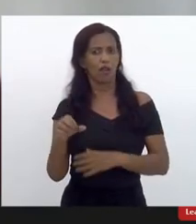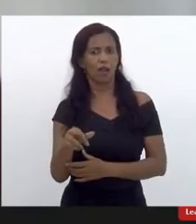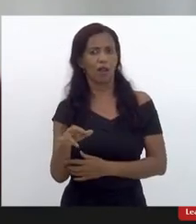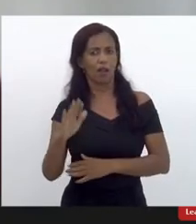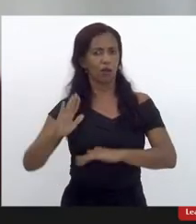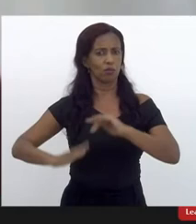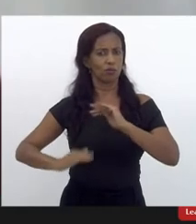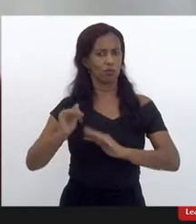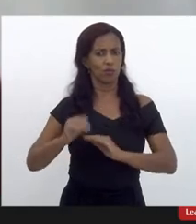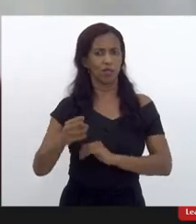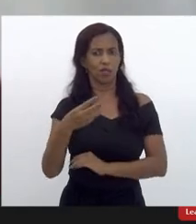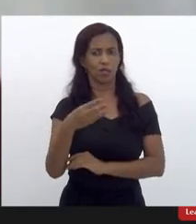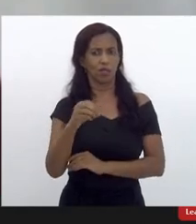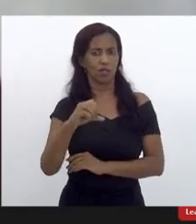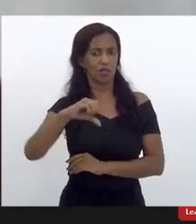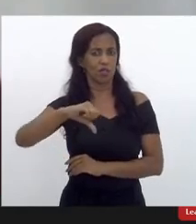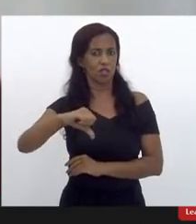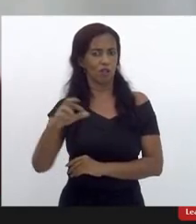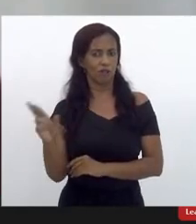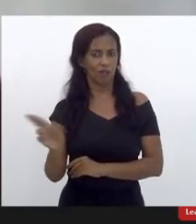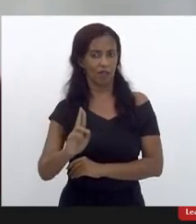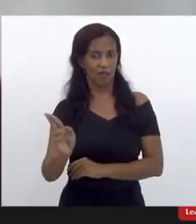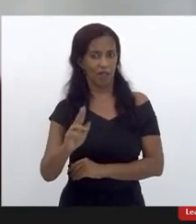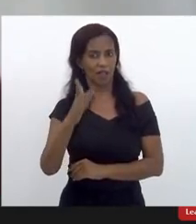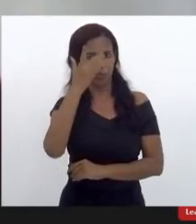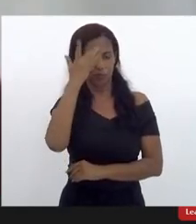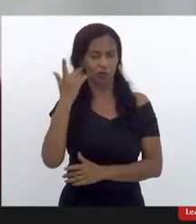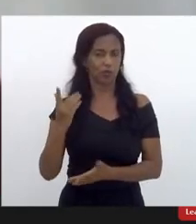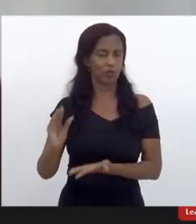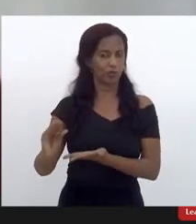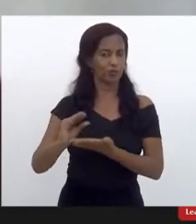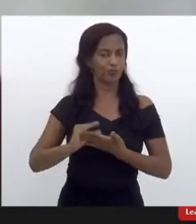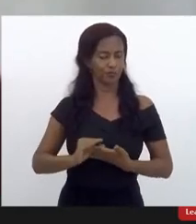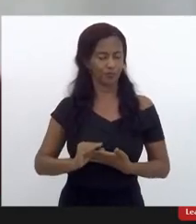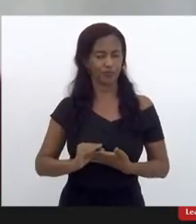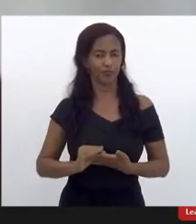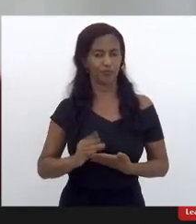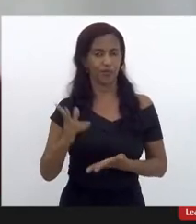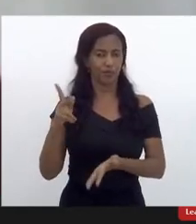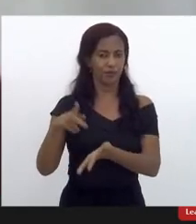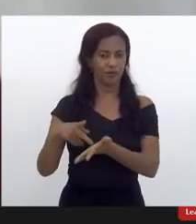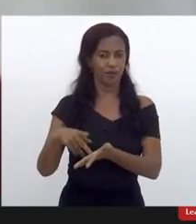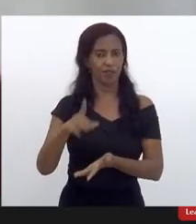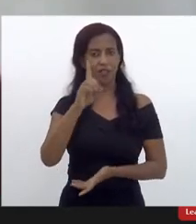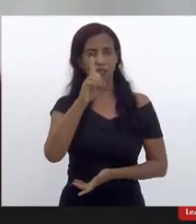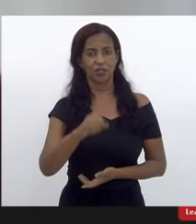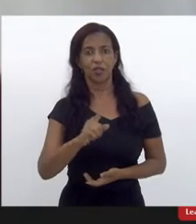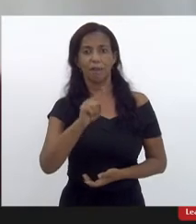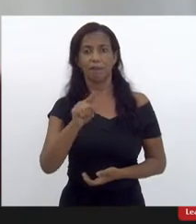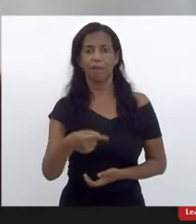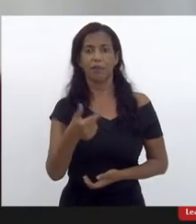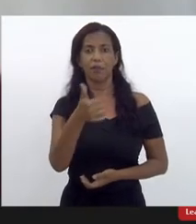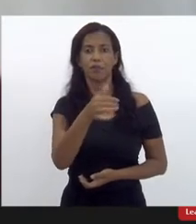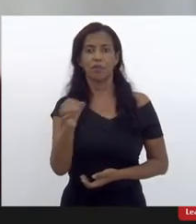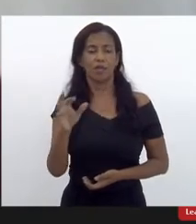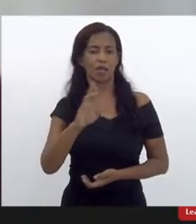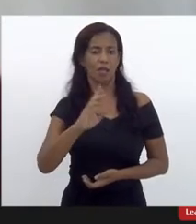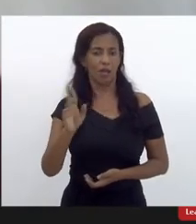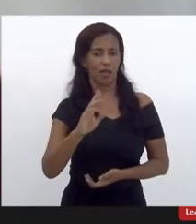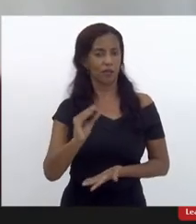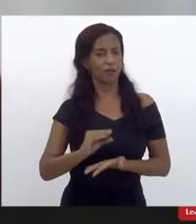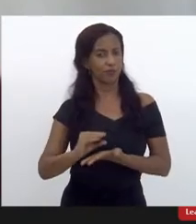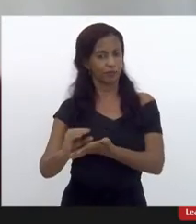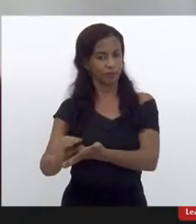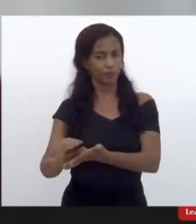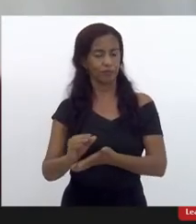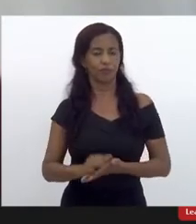de R$ 309,00. Essa é a realidade estrutural da FAITEC. Os nossos diretores ganham R$ 1.100,00,